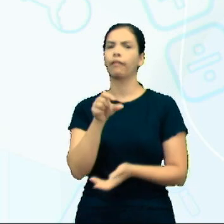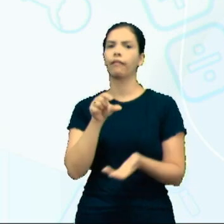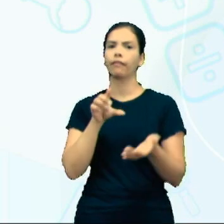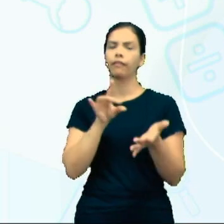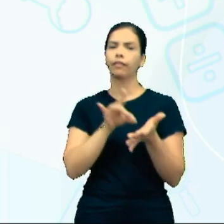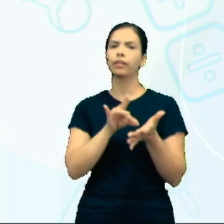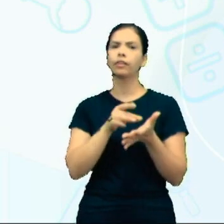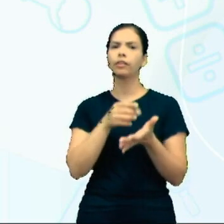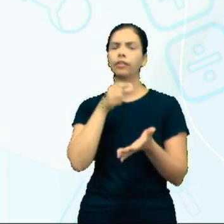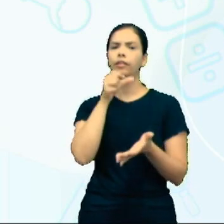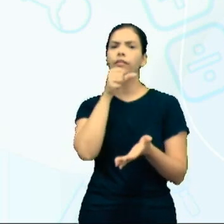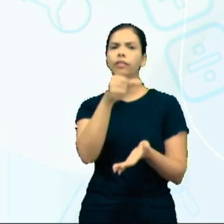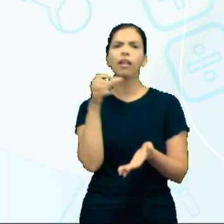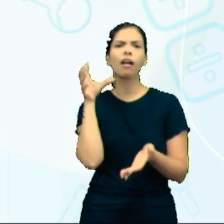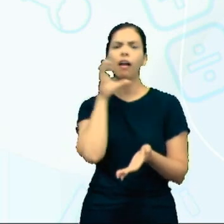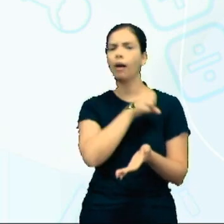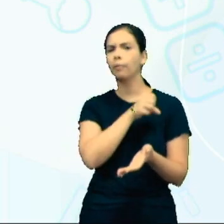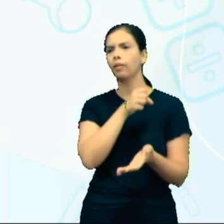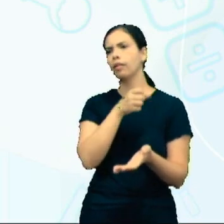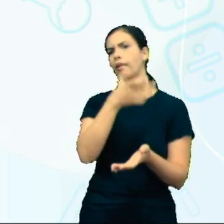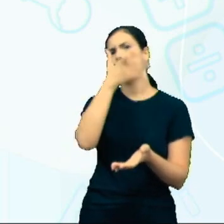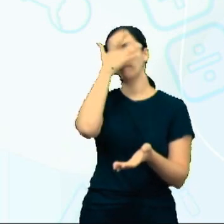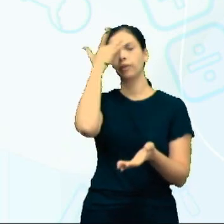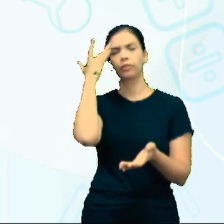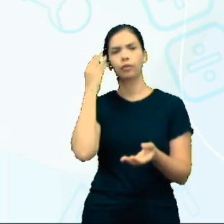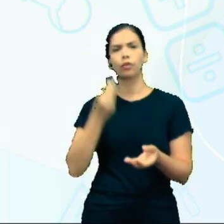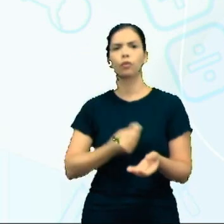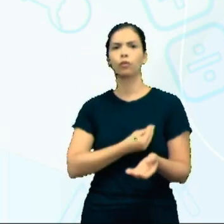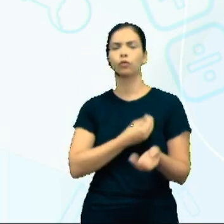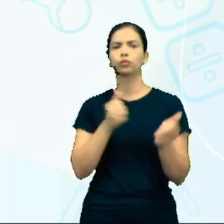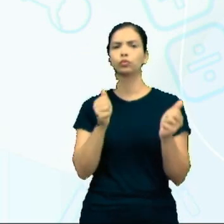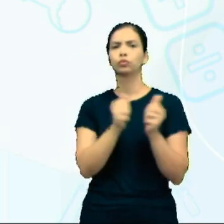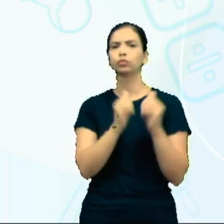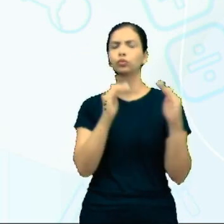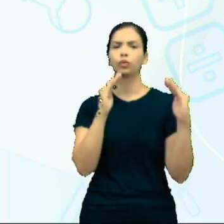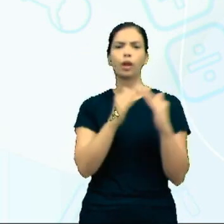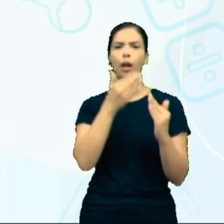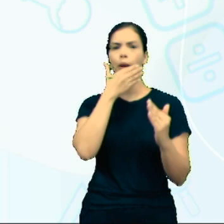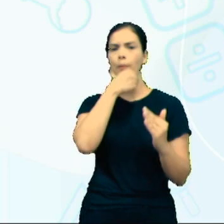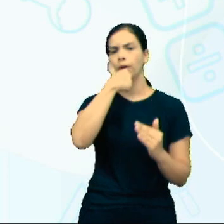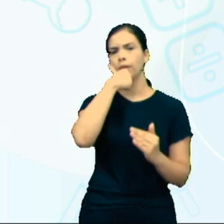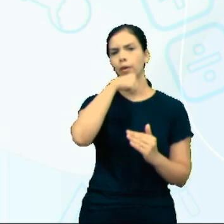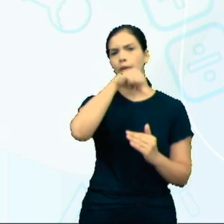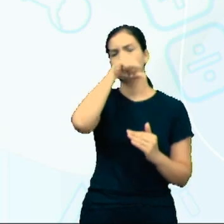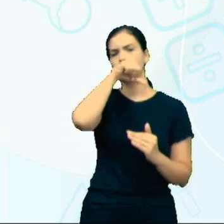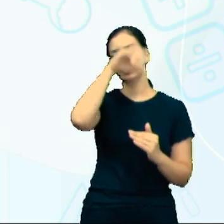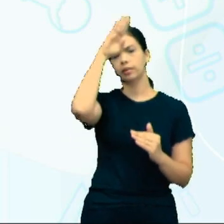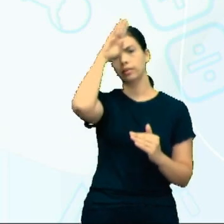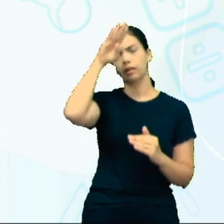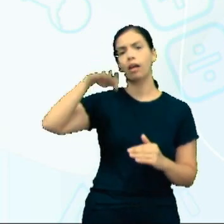entrevista, com alguém que mora com você, seu pai, sua mãe, sua avó, seu tio, de preferência algum adulto.